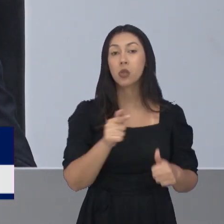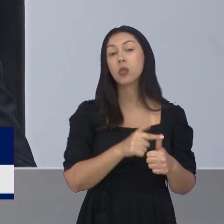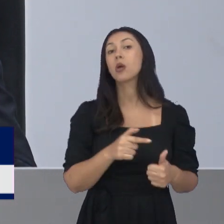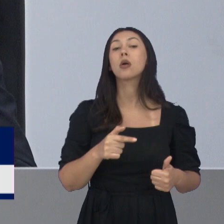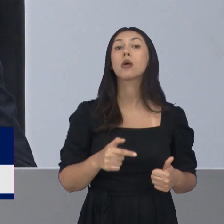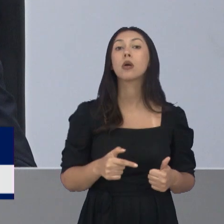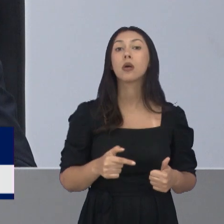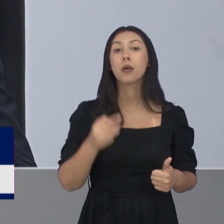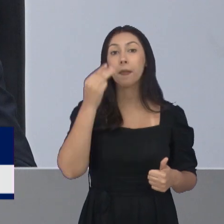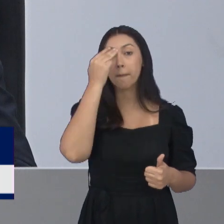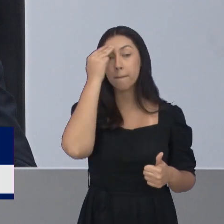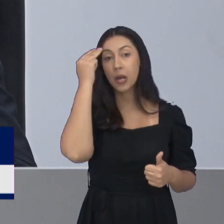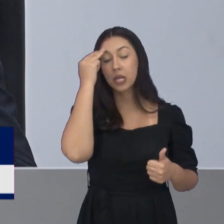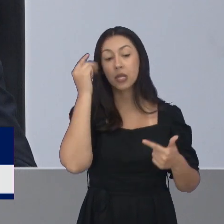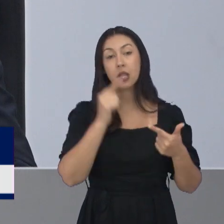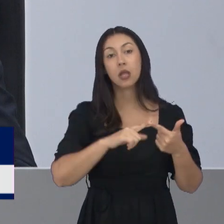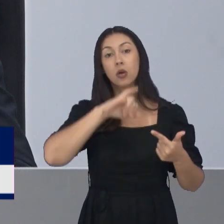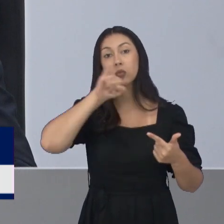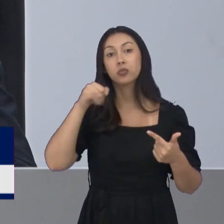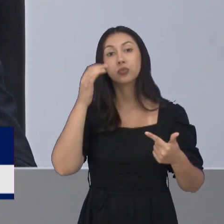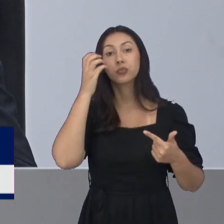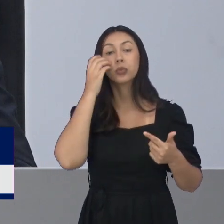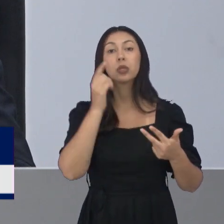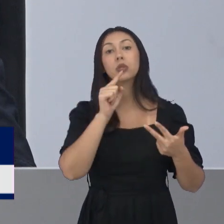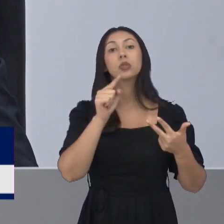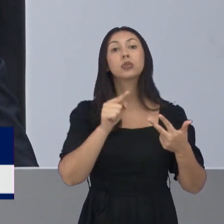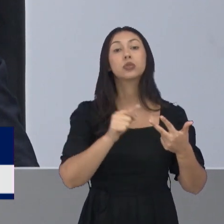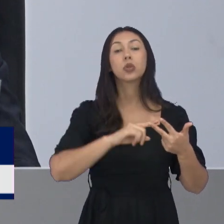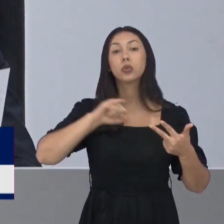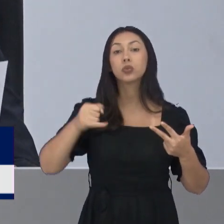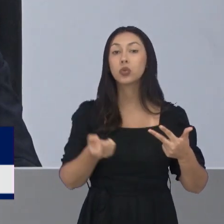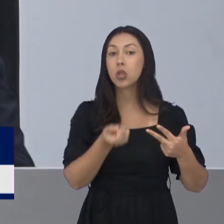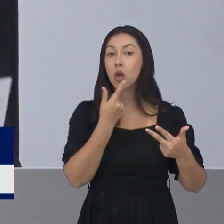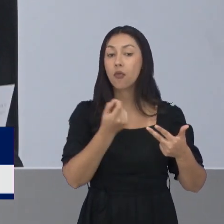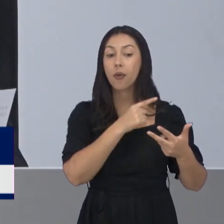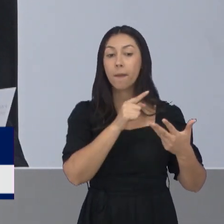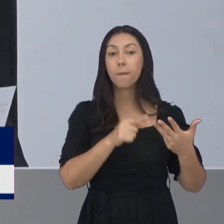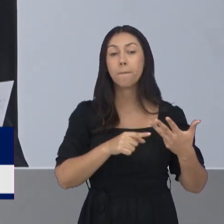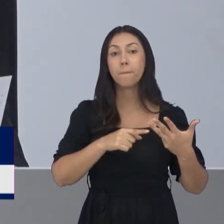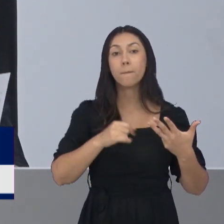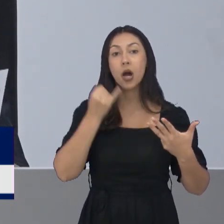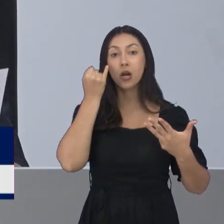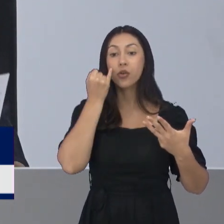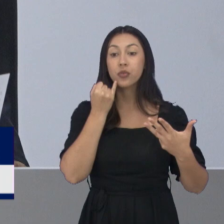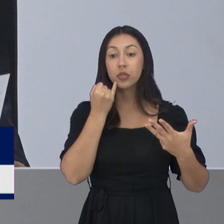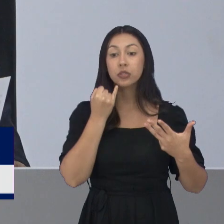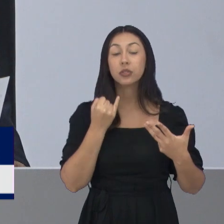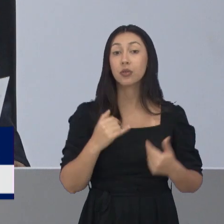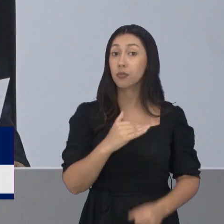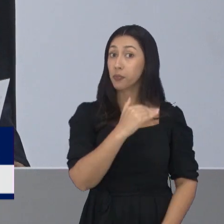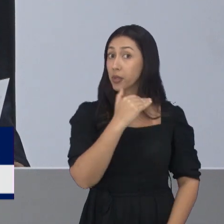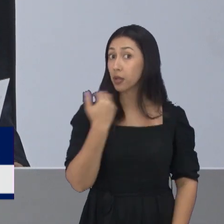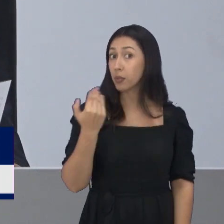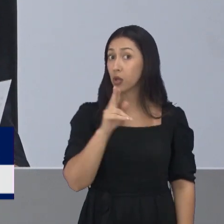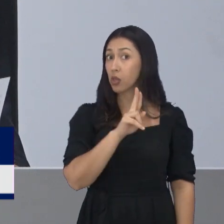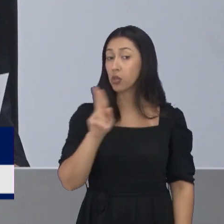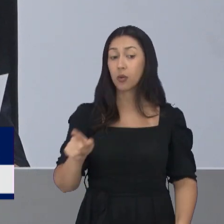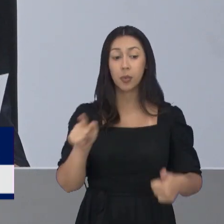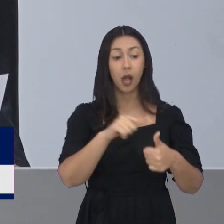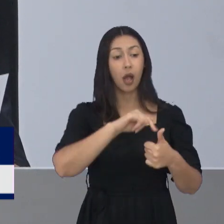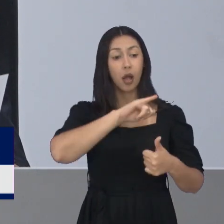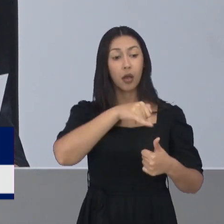Marcelo Garcia, Juliana Fraga, Júnior da Farmácia, Zé Luiz. pelo passamento de